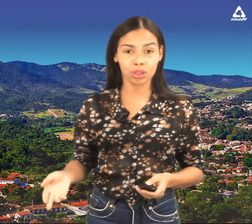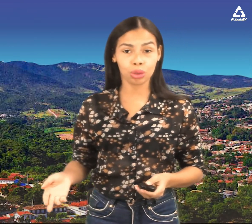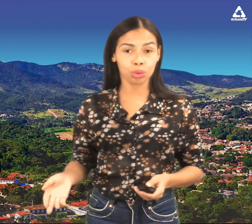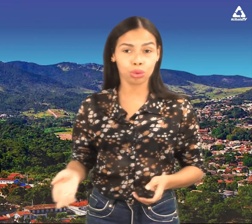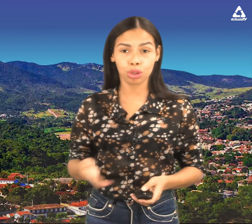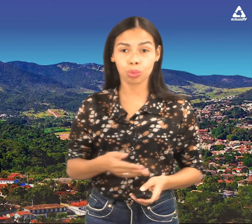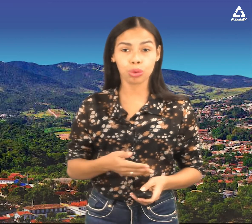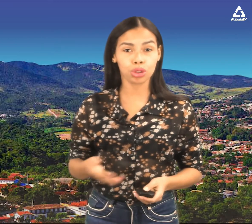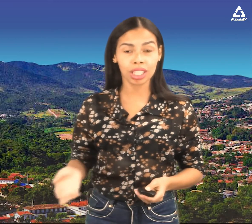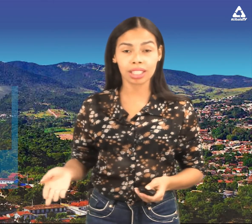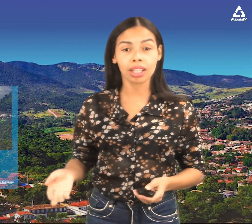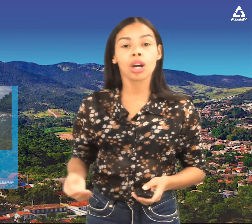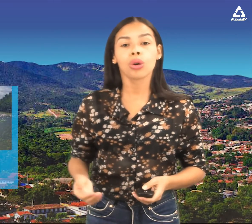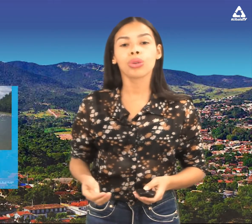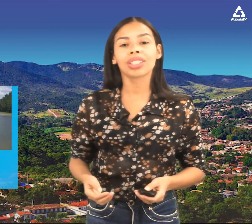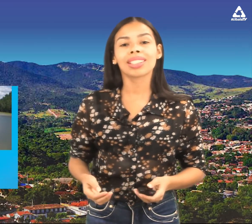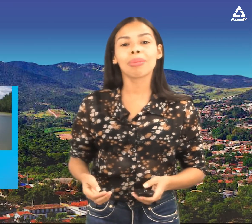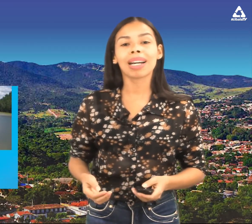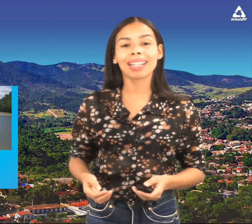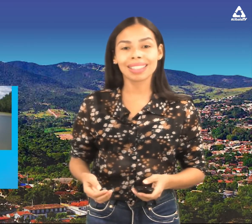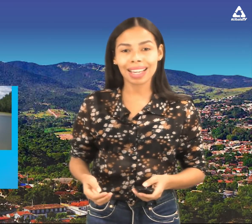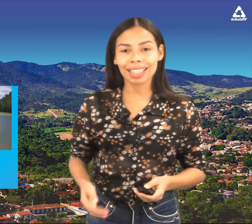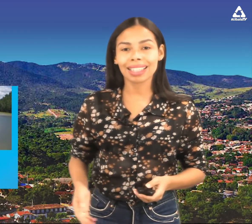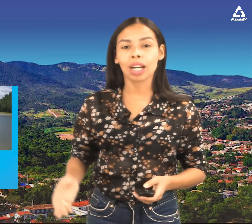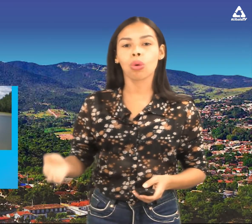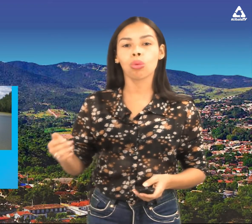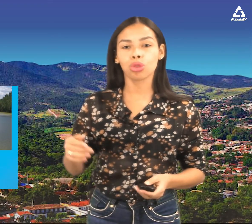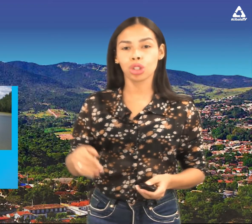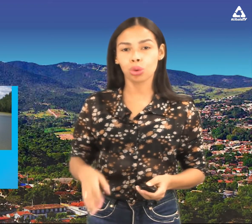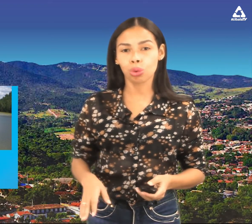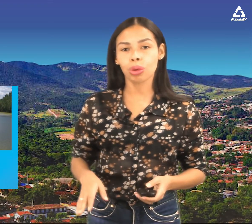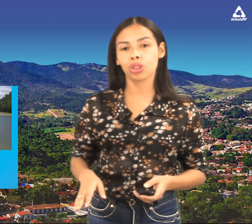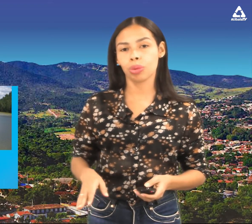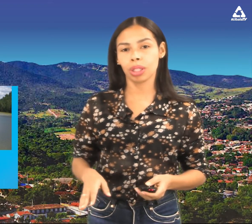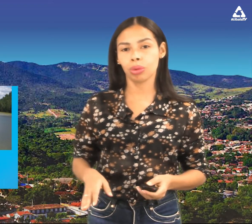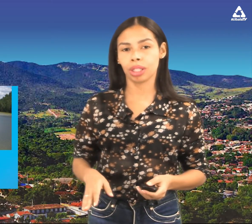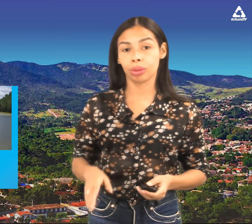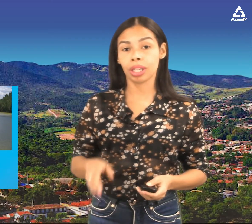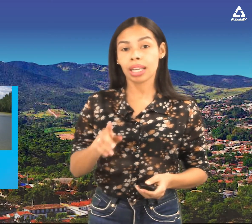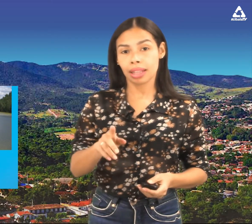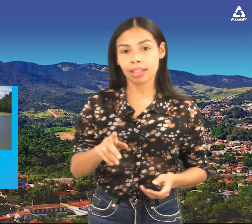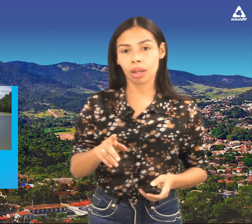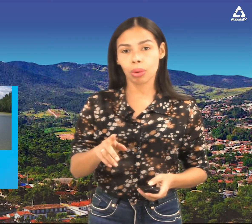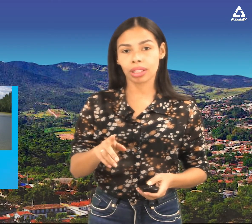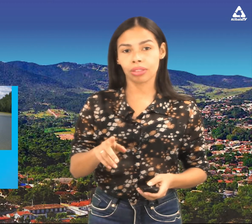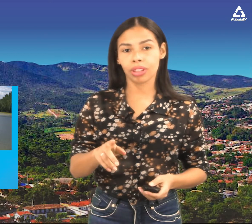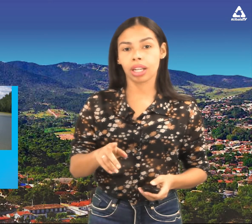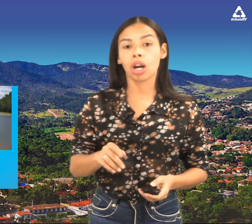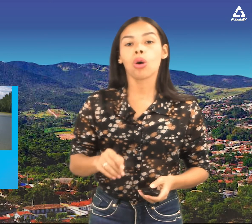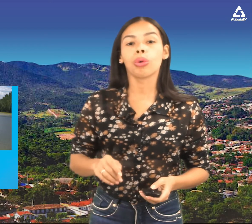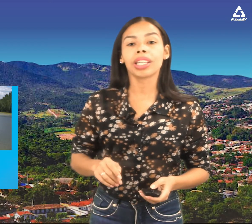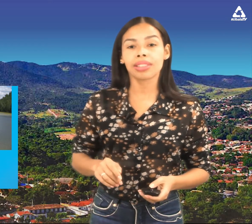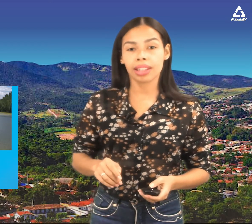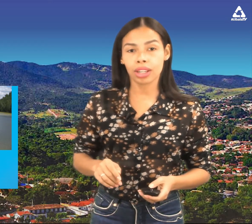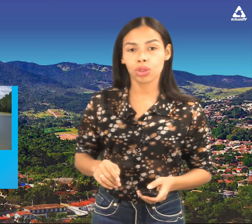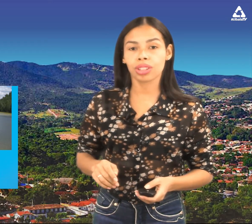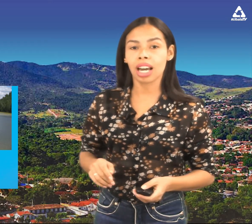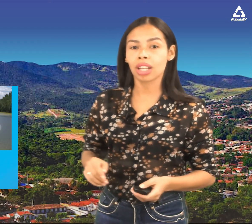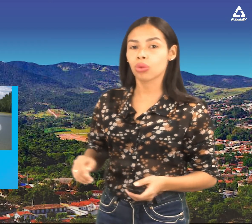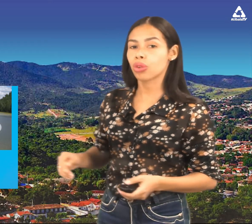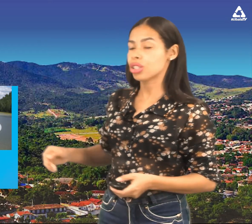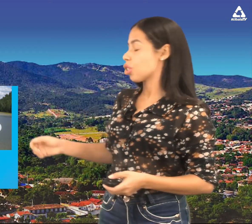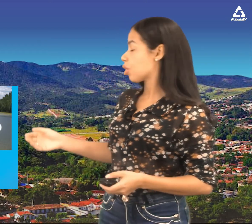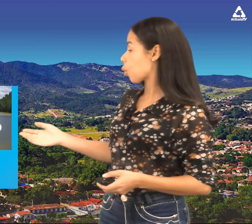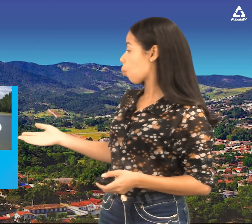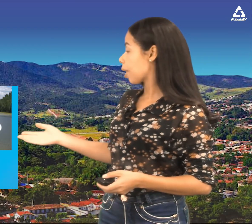falta de chuva na região nos últimos dias o sistema cantareira continua diminuindo nesta quarta-feira o